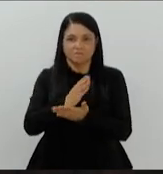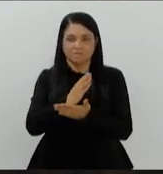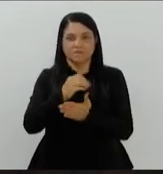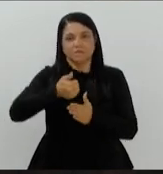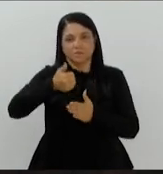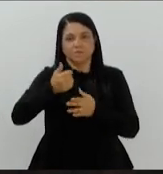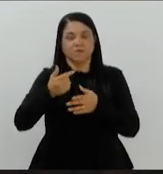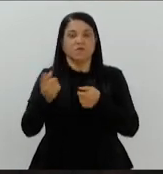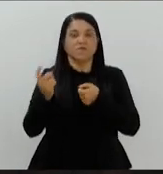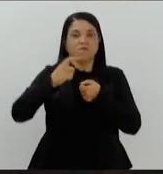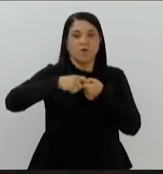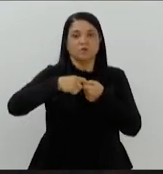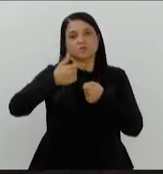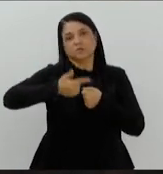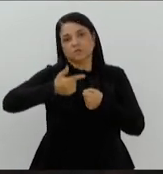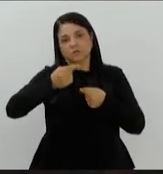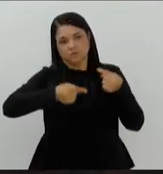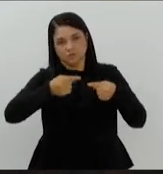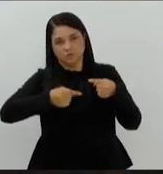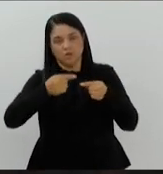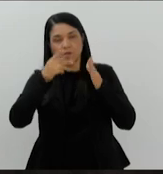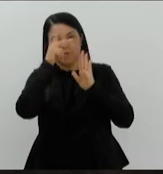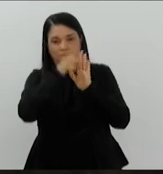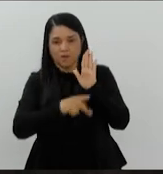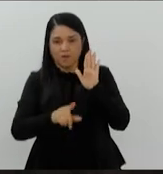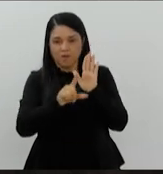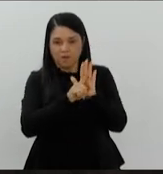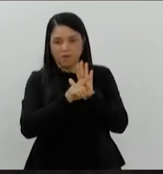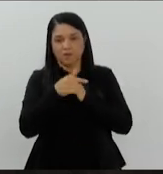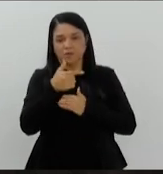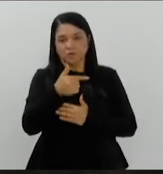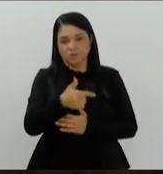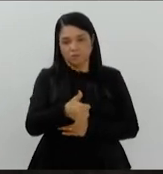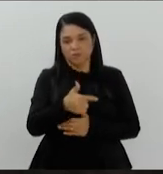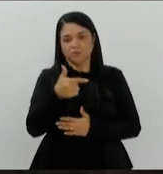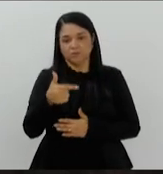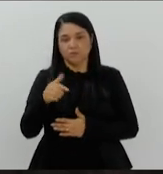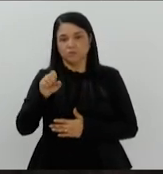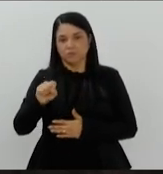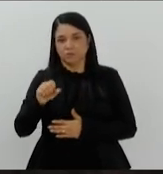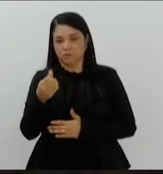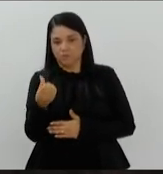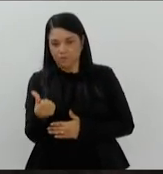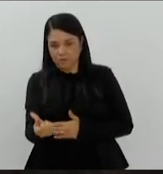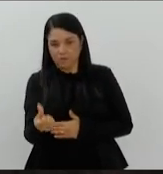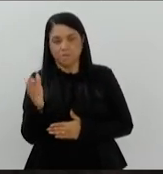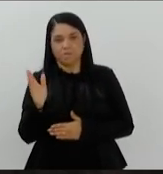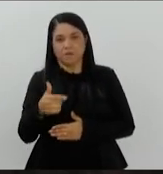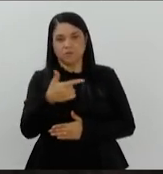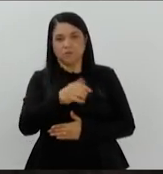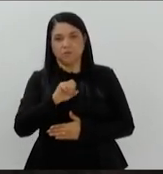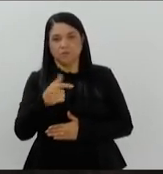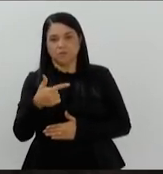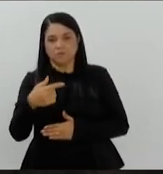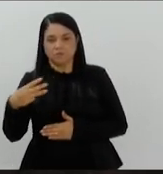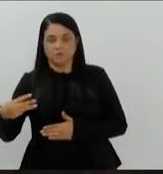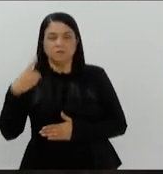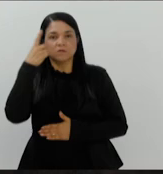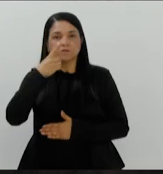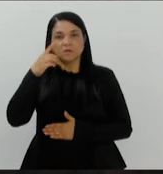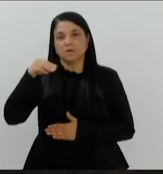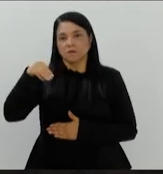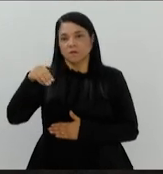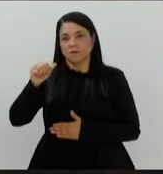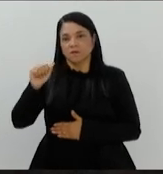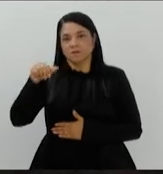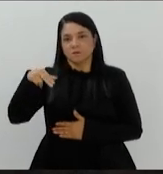primeira, retorna em segunda. Anuncio o projeto de lei número 2286 de 2023, de autoria do deputado Andrezinho Siciliano, que